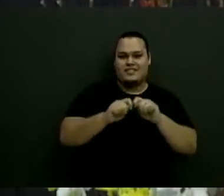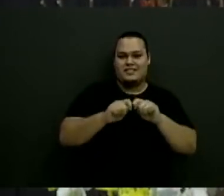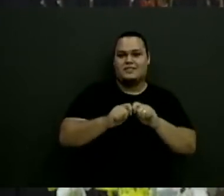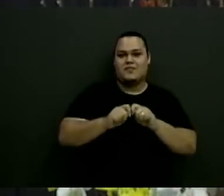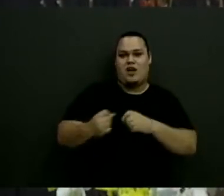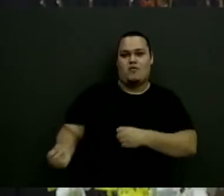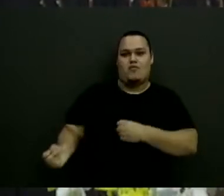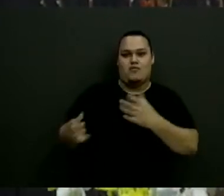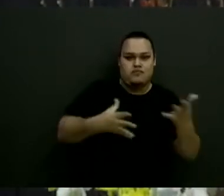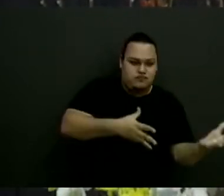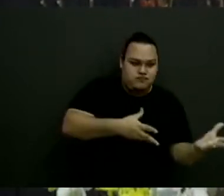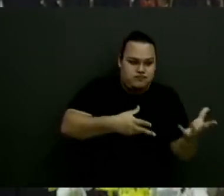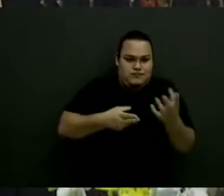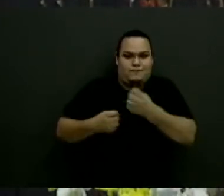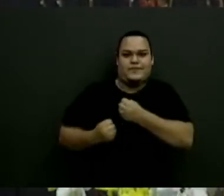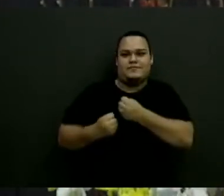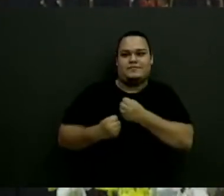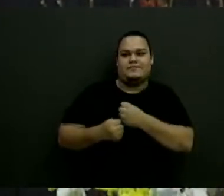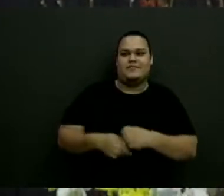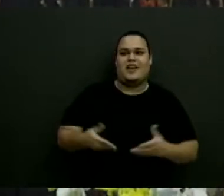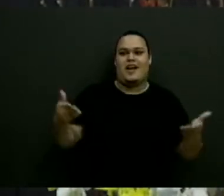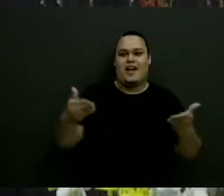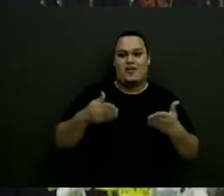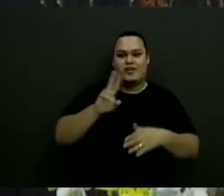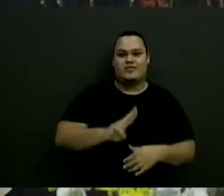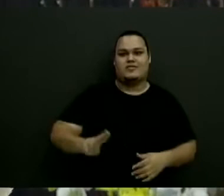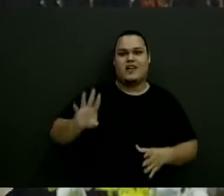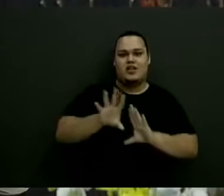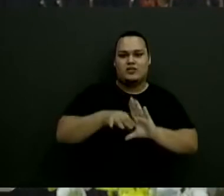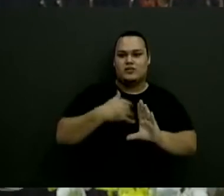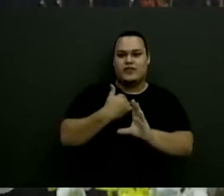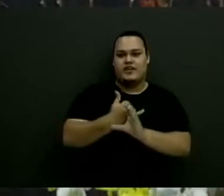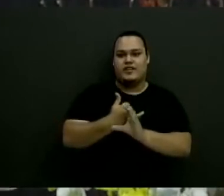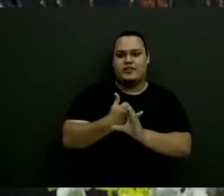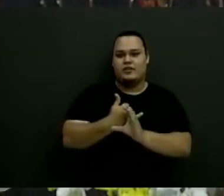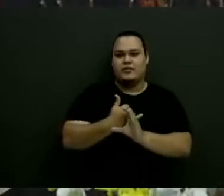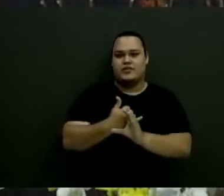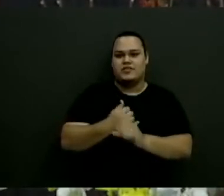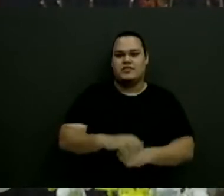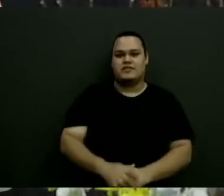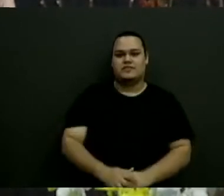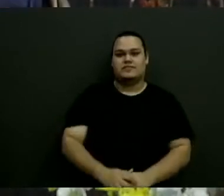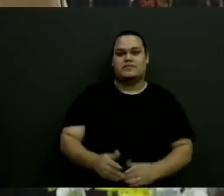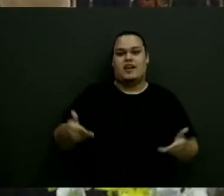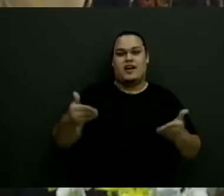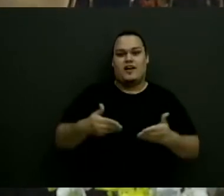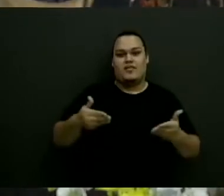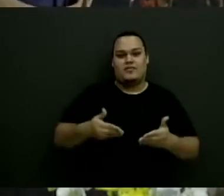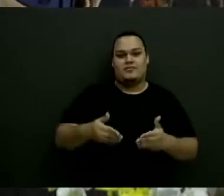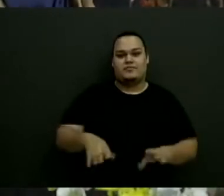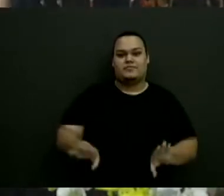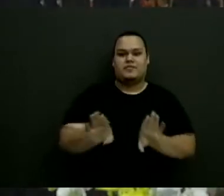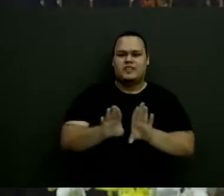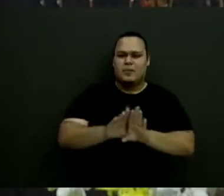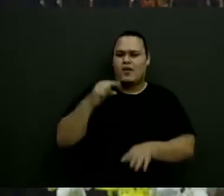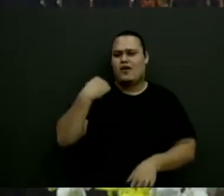aqui. Se você puder também, dê uma dançadinha aqui no YouTube. Dá uma gingada aí dizendo, é tempo